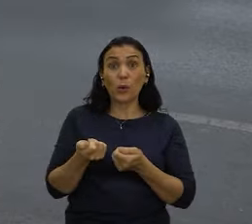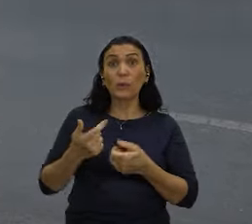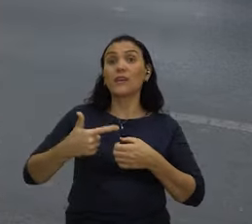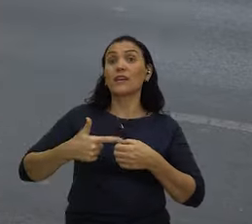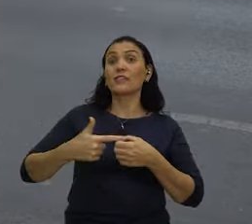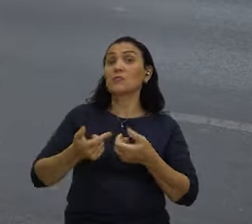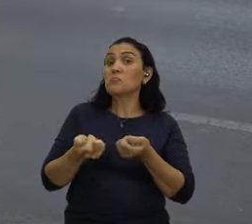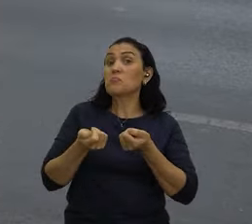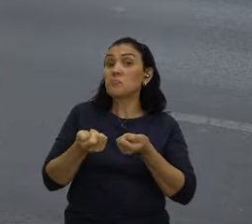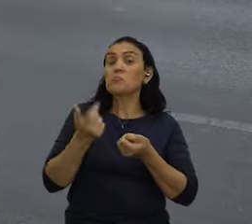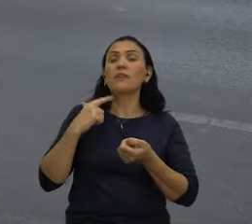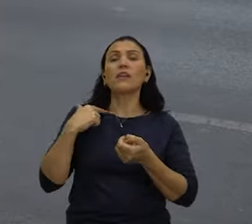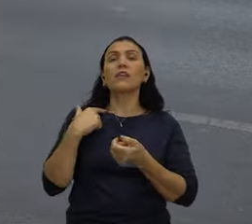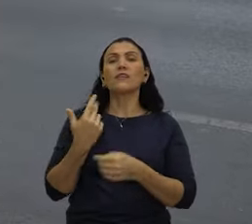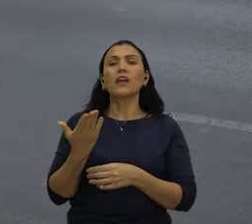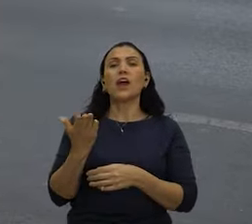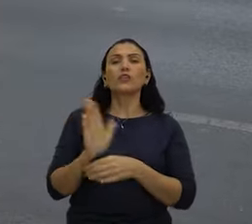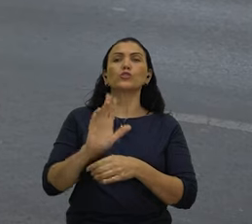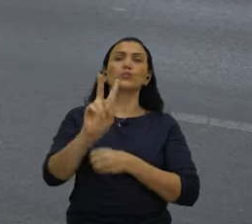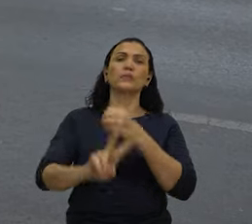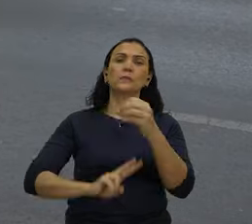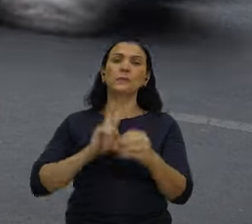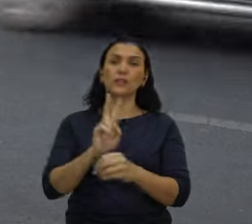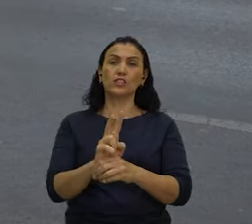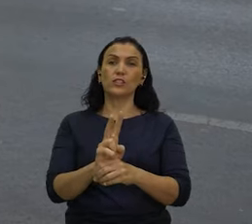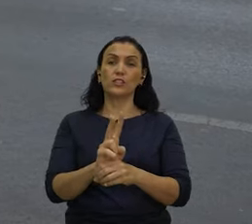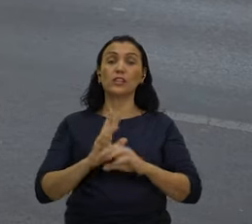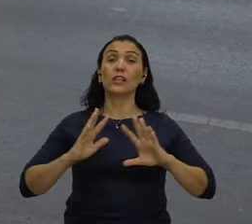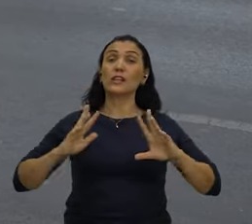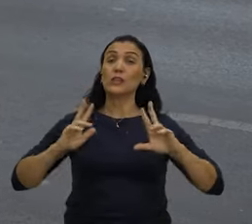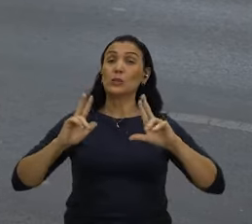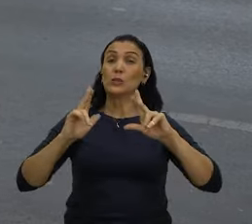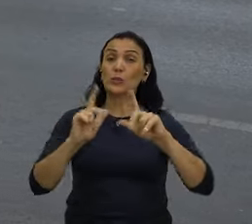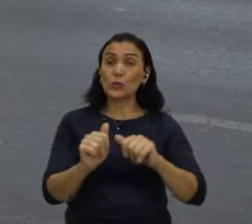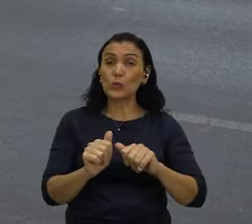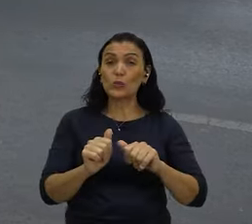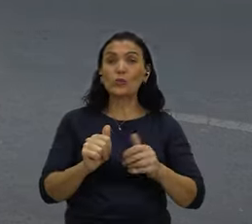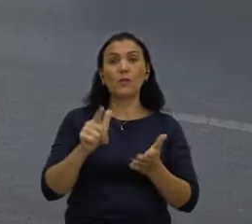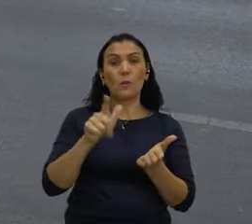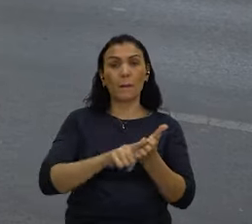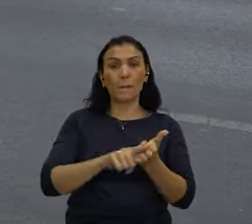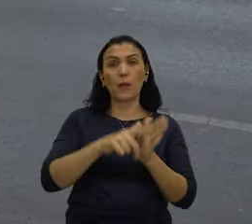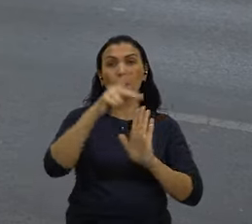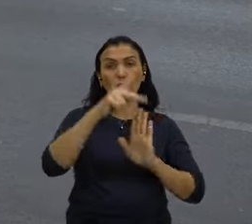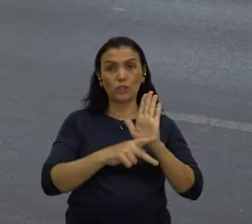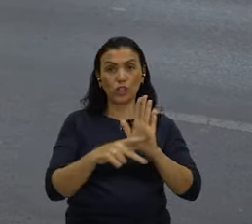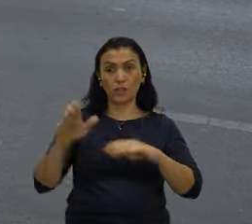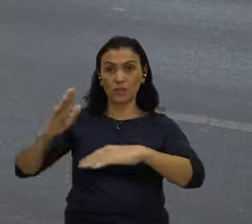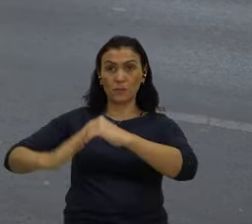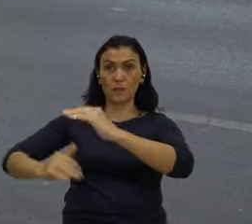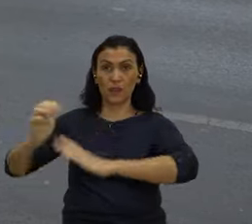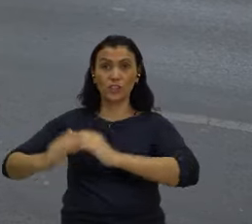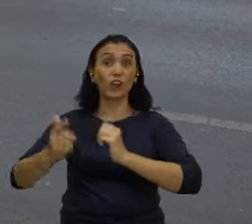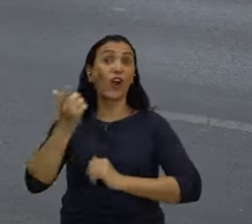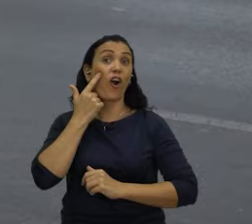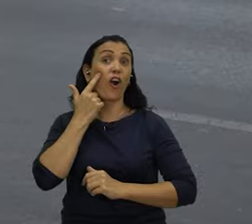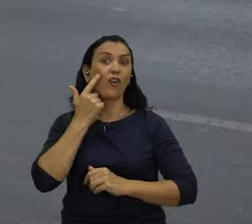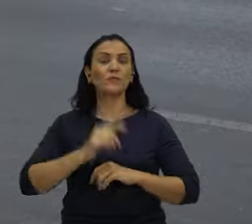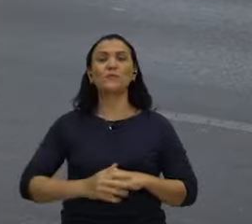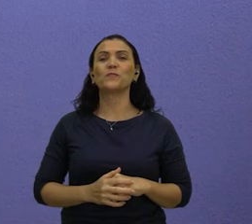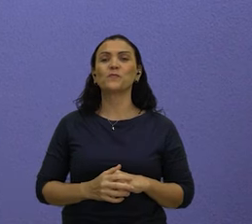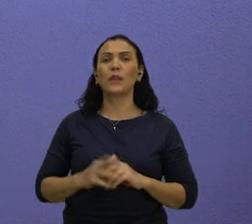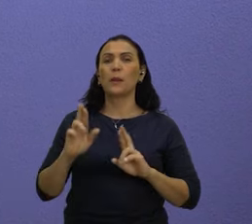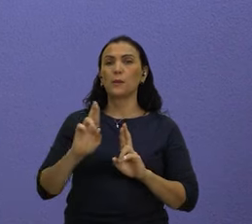gasolina e ainda tem um impacto positivo para o meio ambiente. E para que tudo isso saia do papel, olha só que